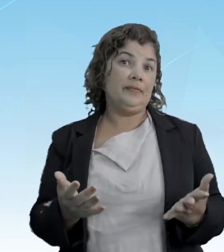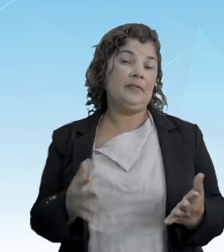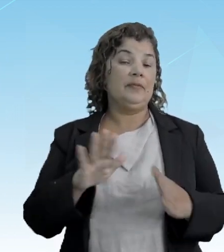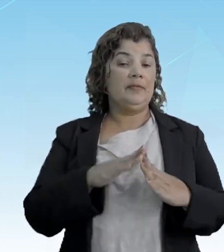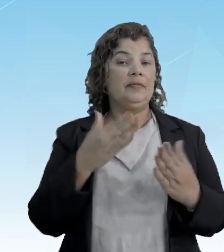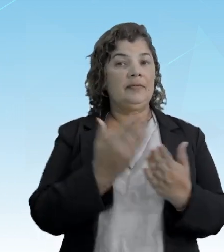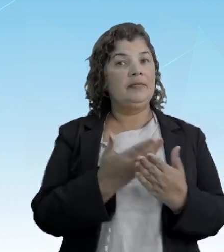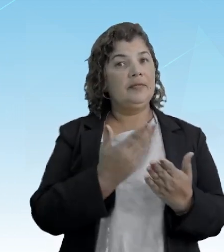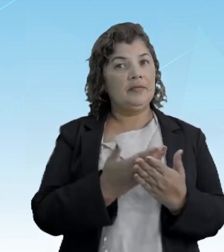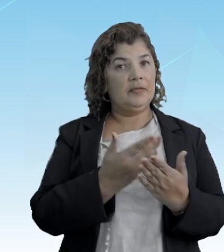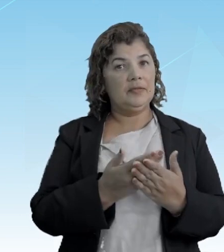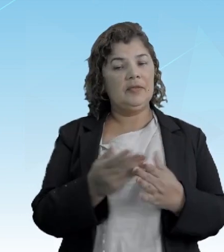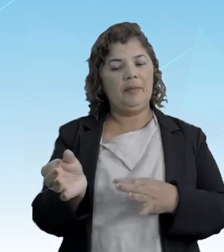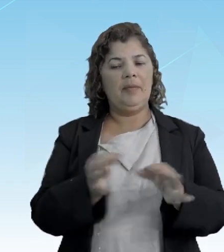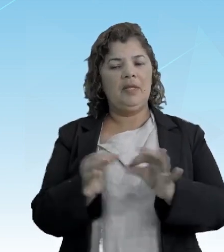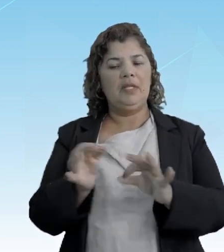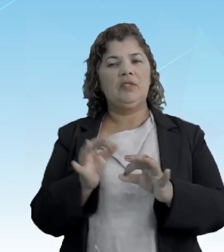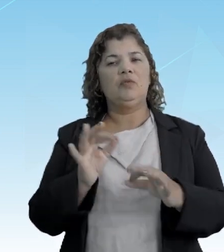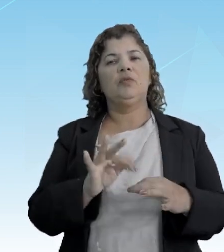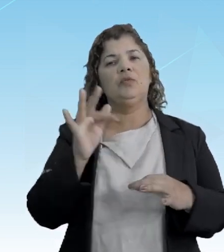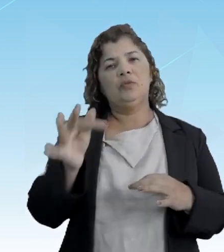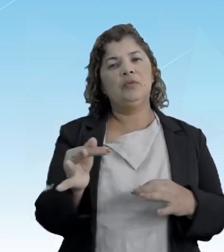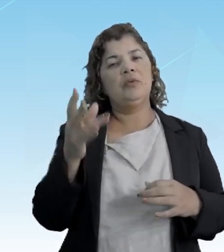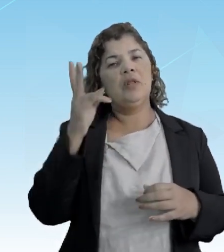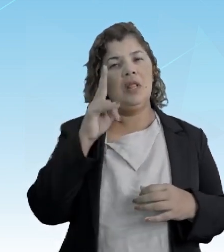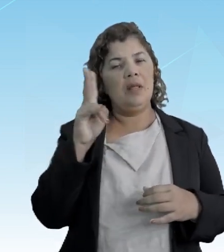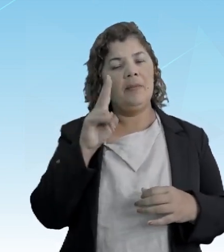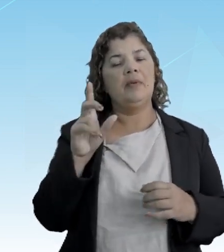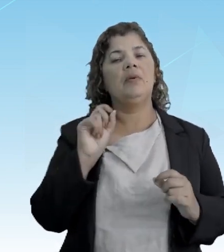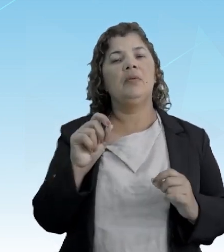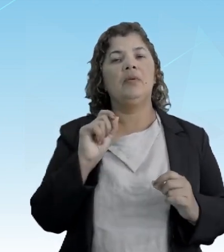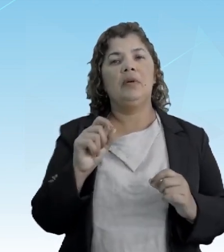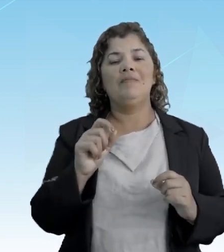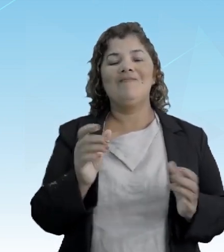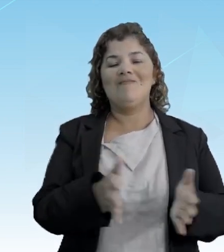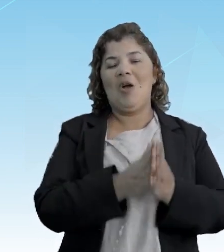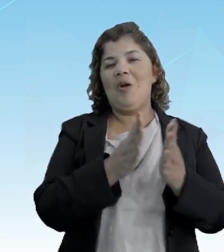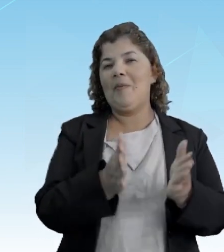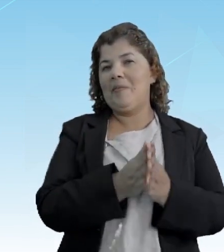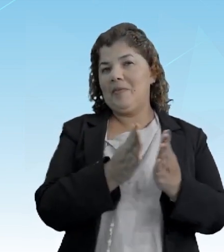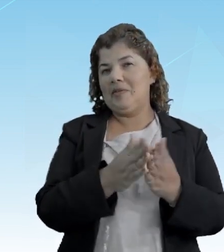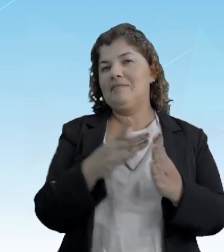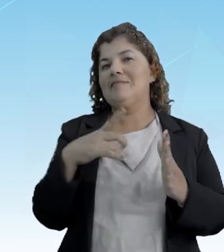escola, planejar futuro e lembrar que, como o senhor falou, pobre,